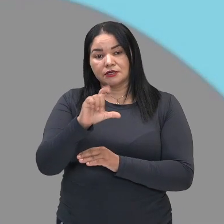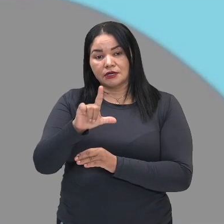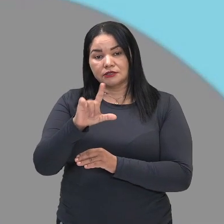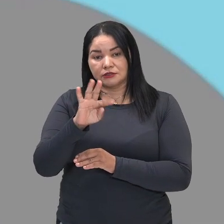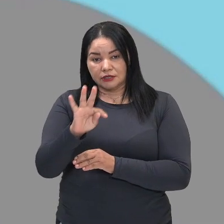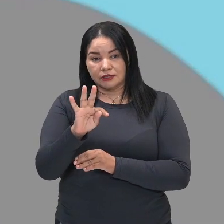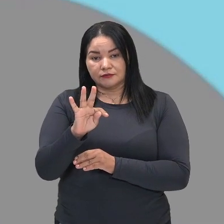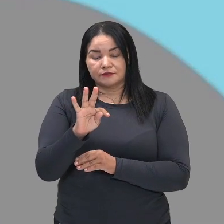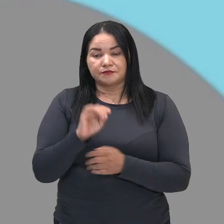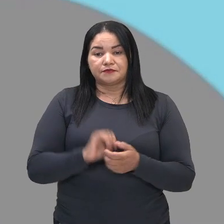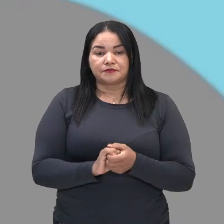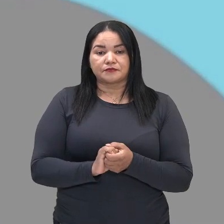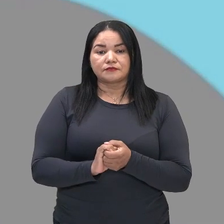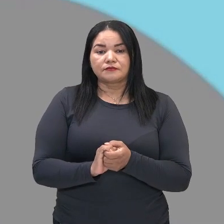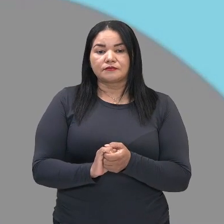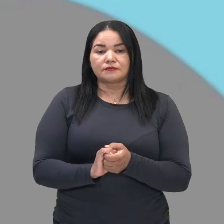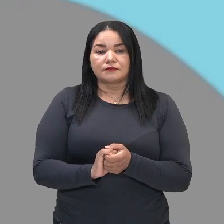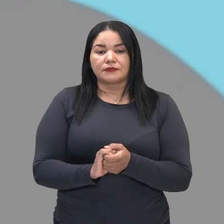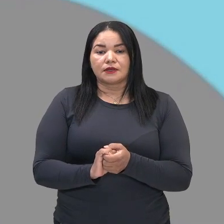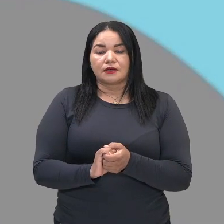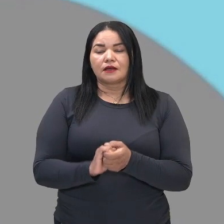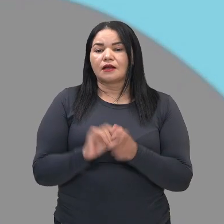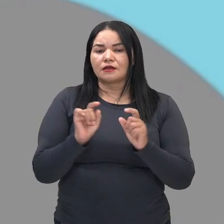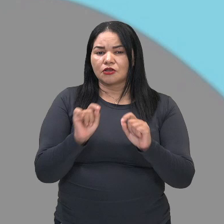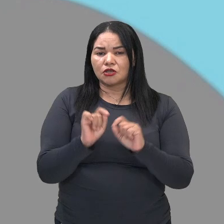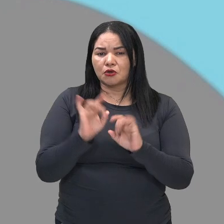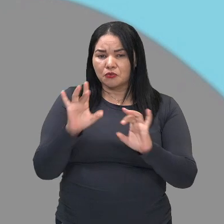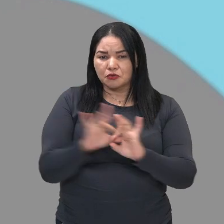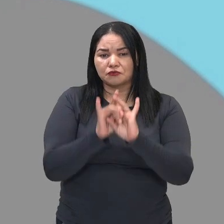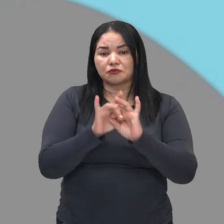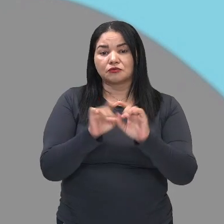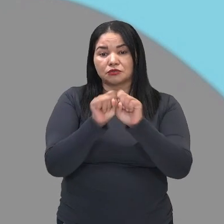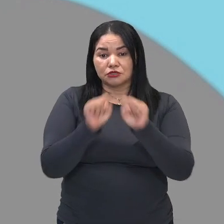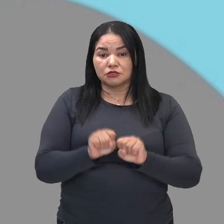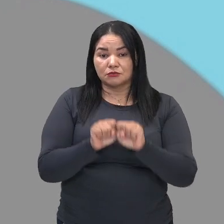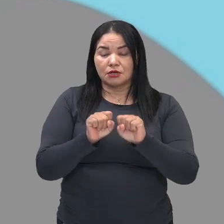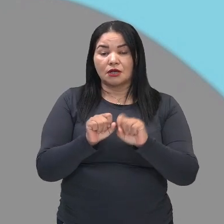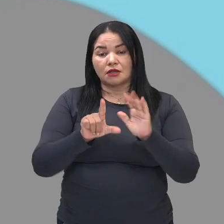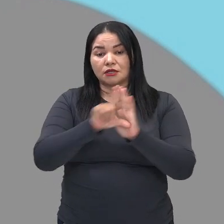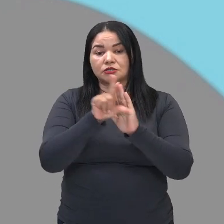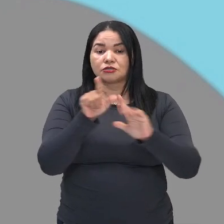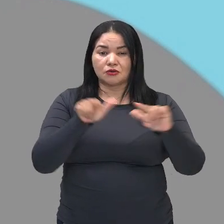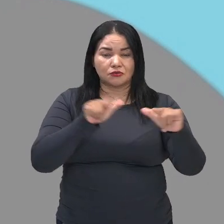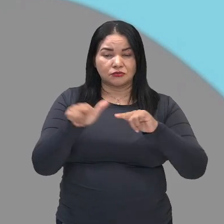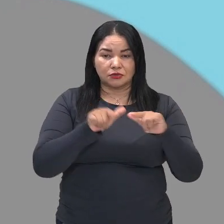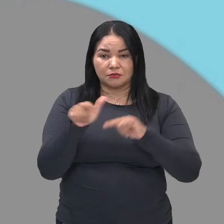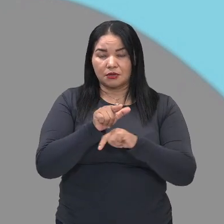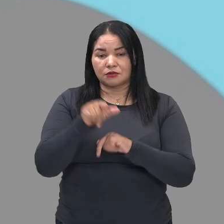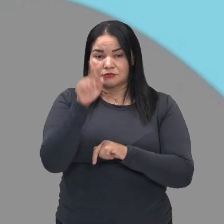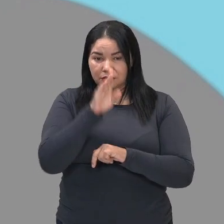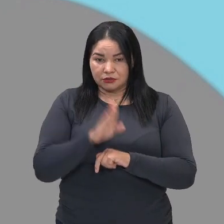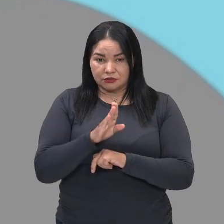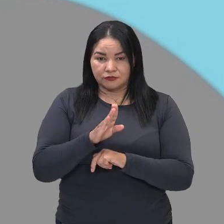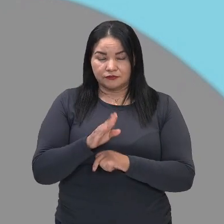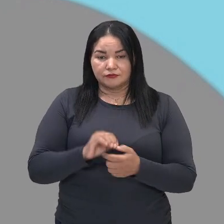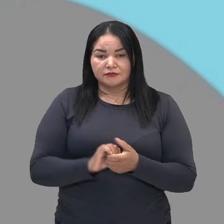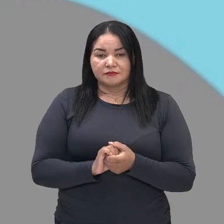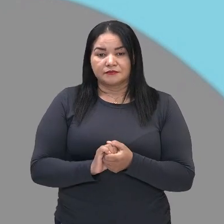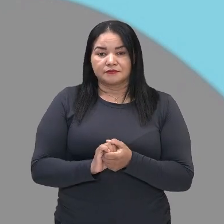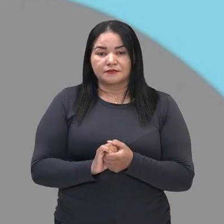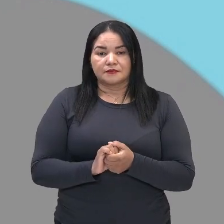das leis de trabalho. A CLT unificou e sistematizou a legislação trabalhista no